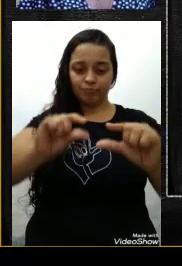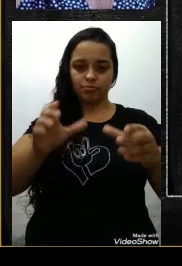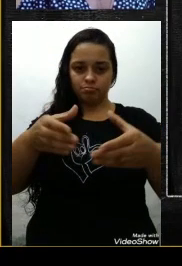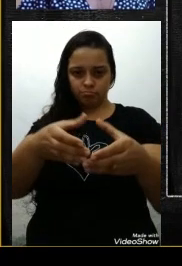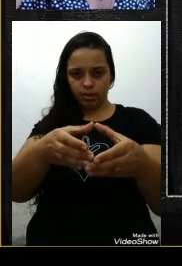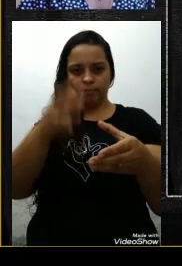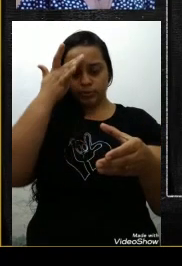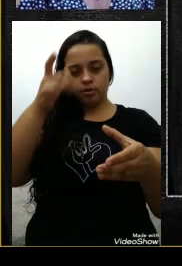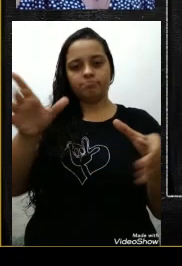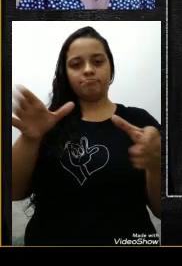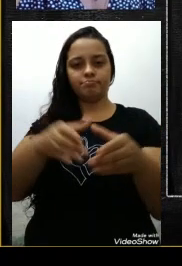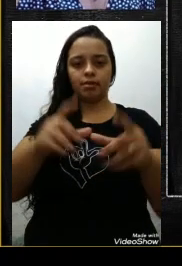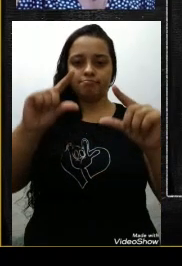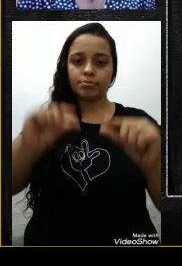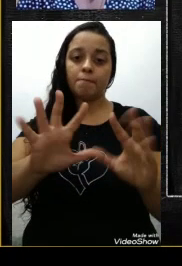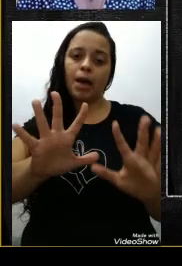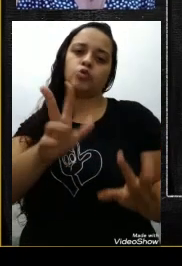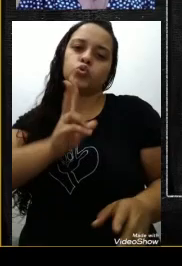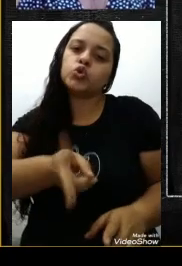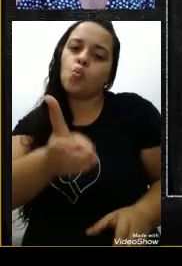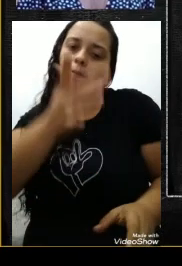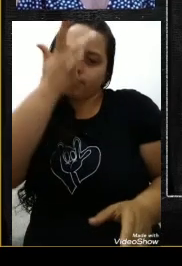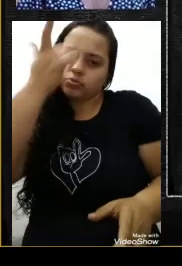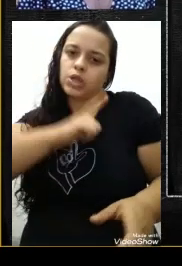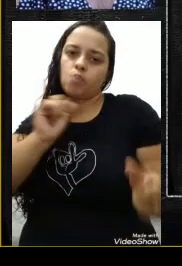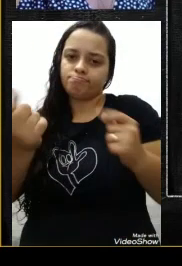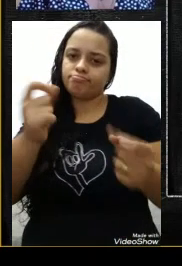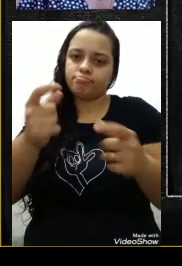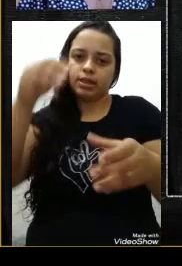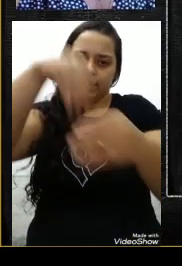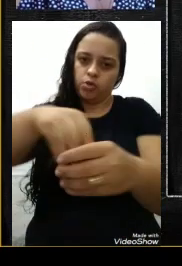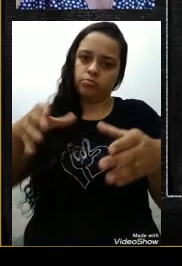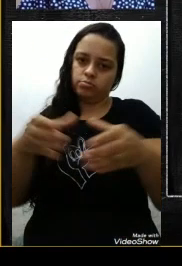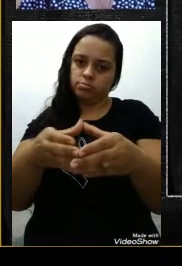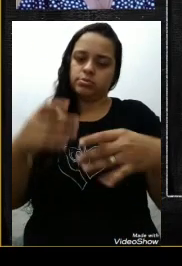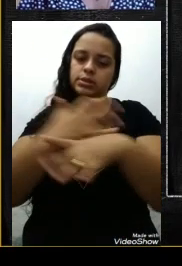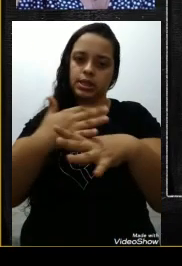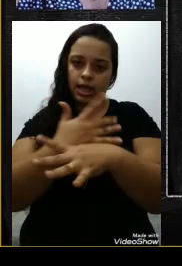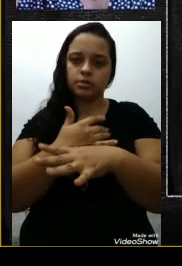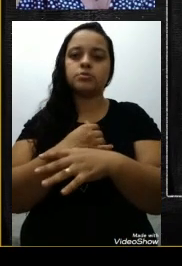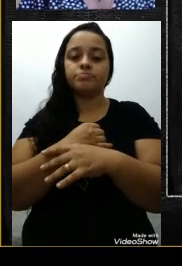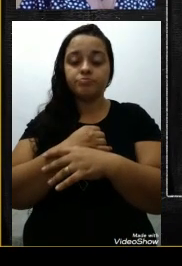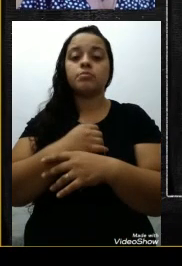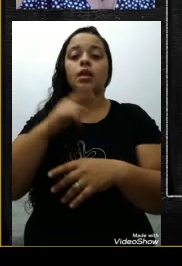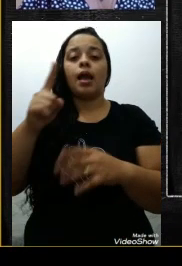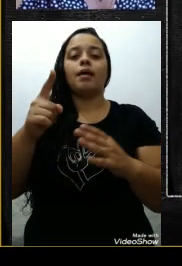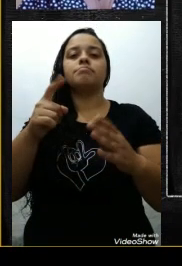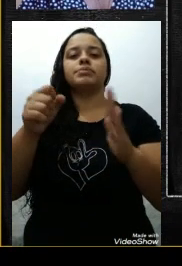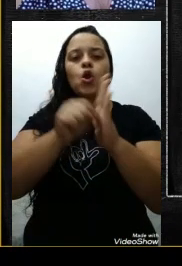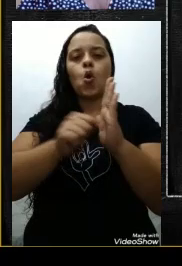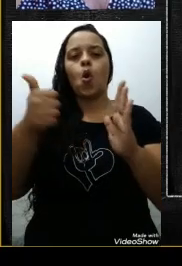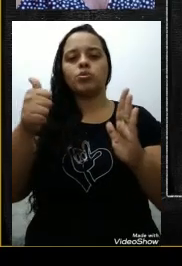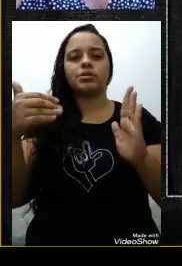diminuiu muito dentro dessas cidades, mas elas continuaram existindo. No período entre o século XI e o século XIII, novos